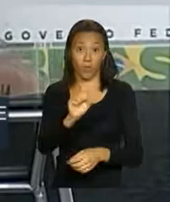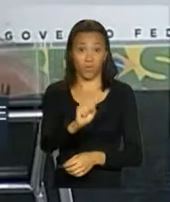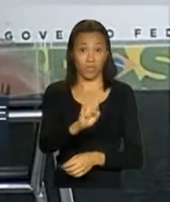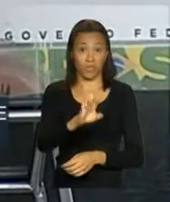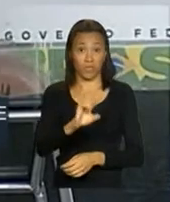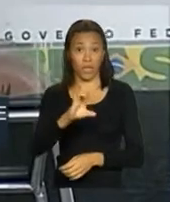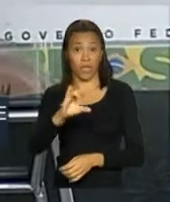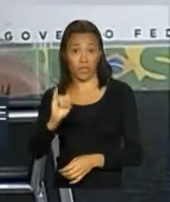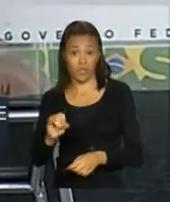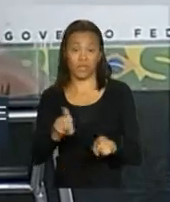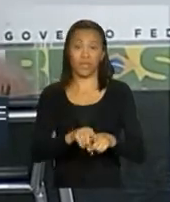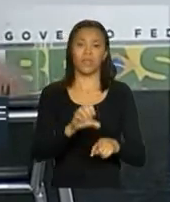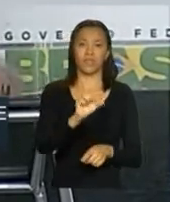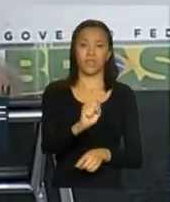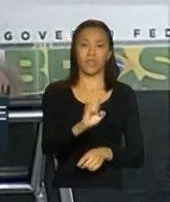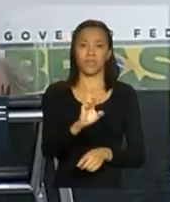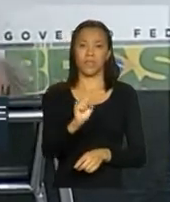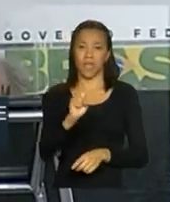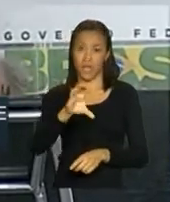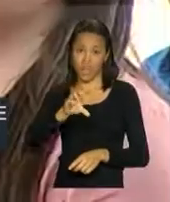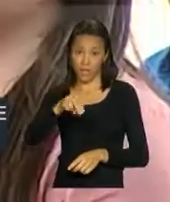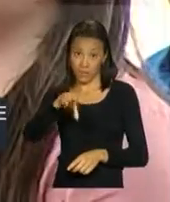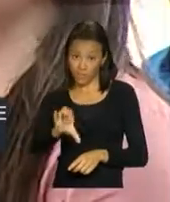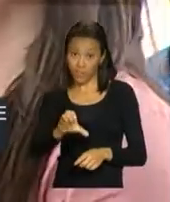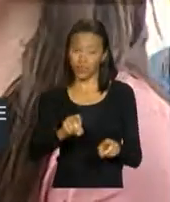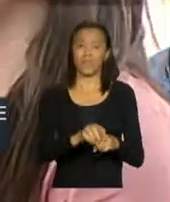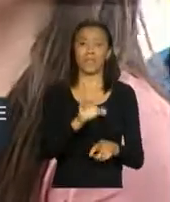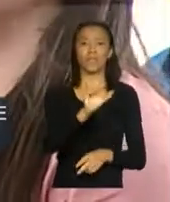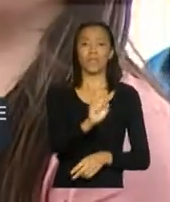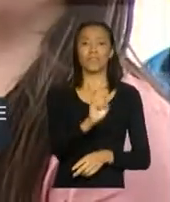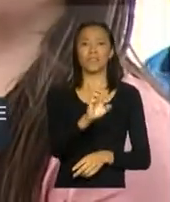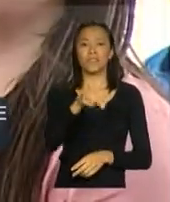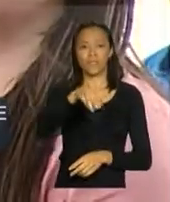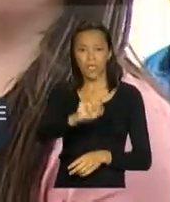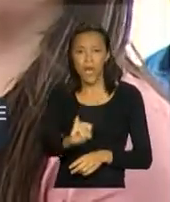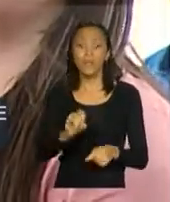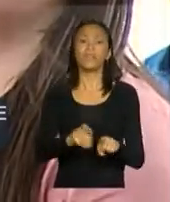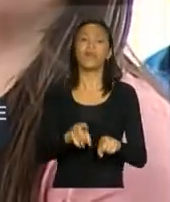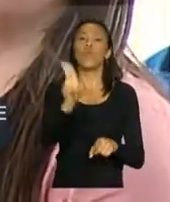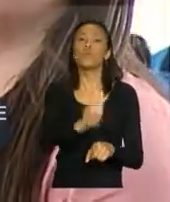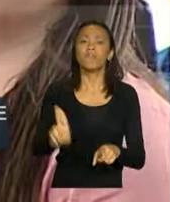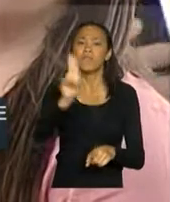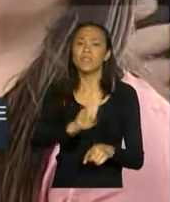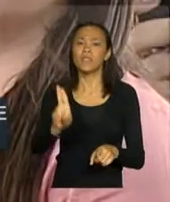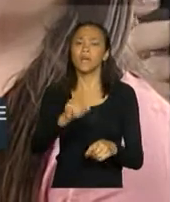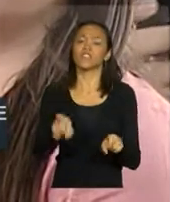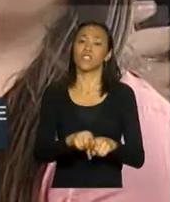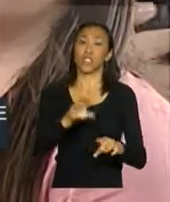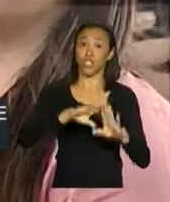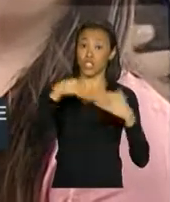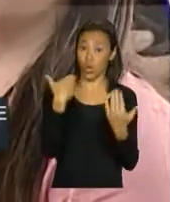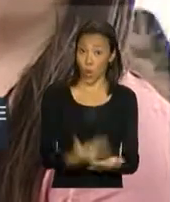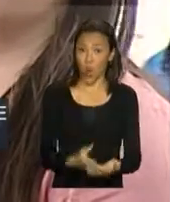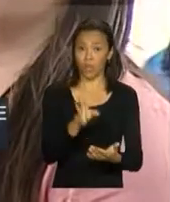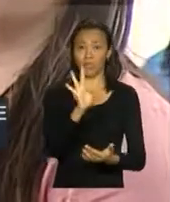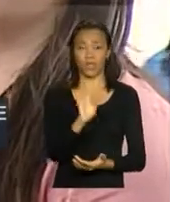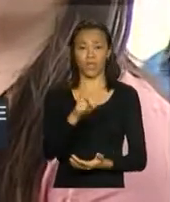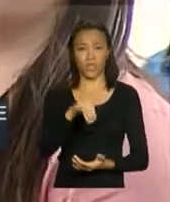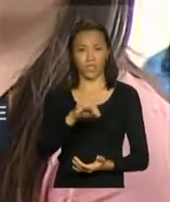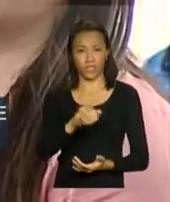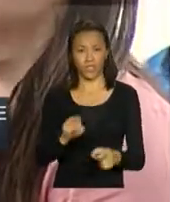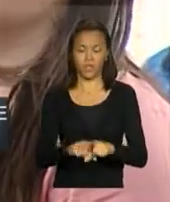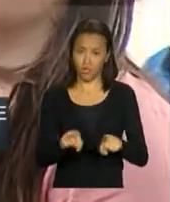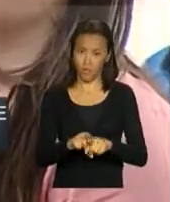o SESC, SENAI, as universidades, as escolas técnicas e a iniciativa